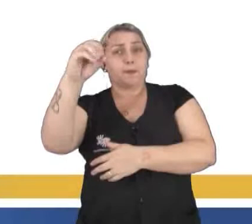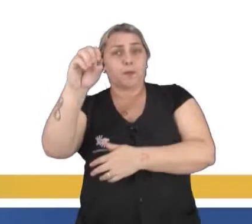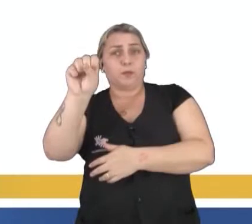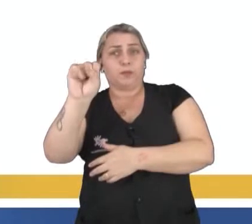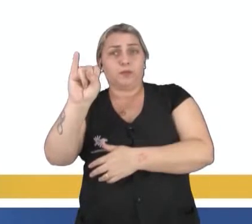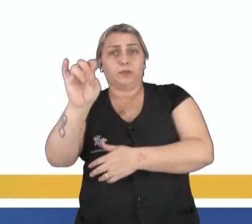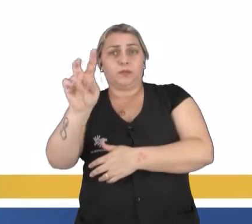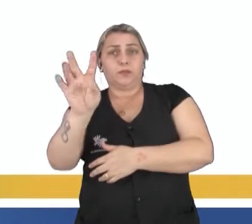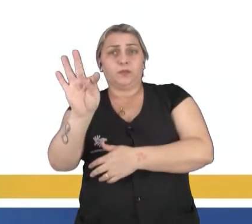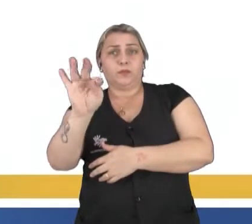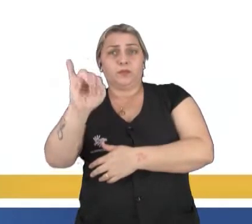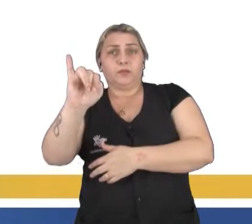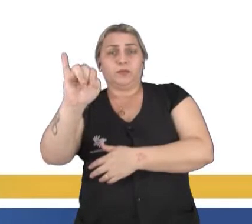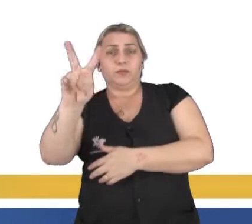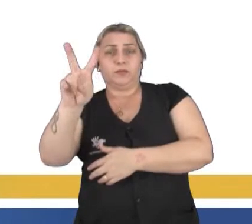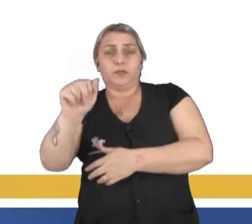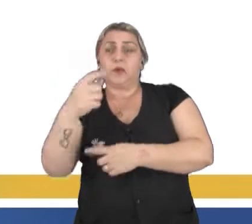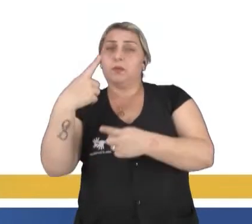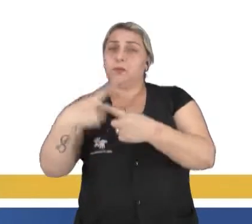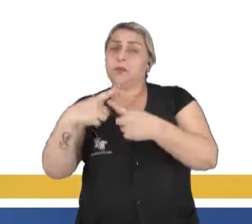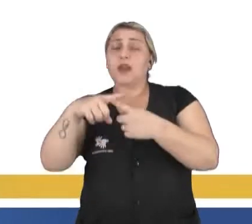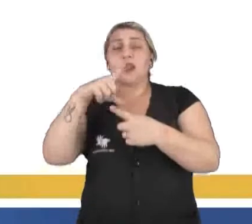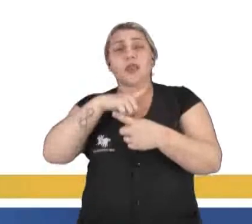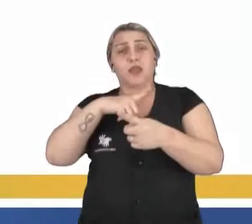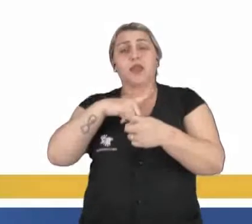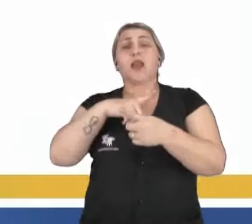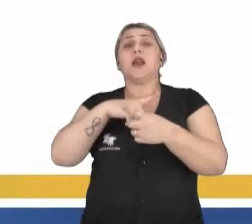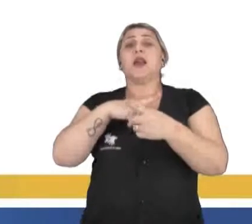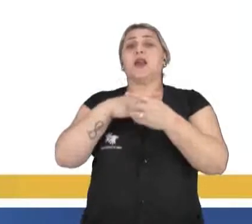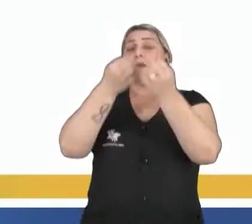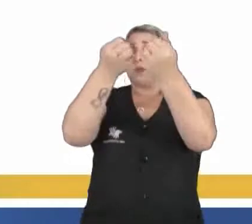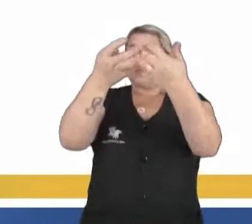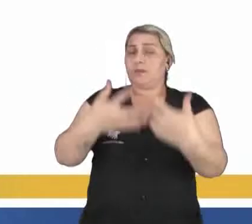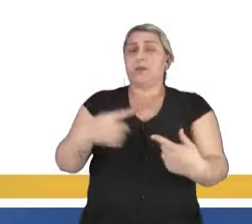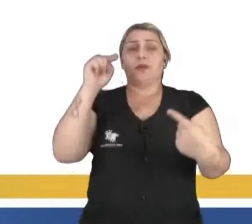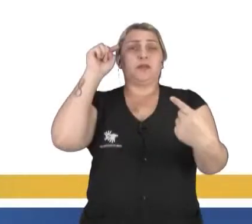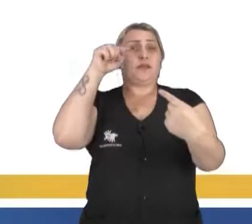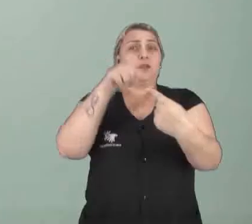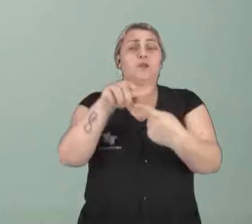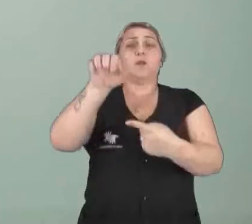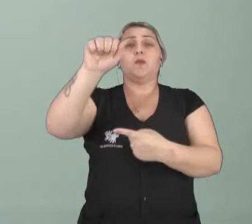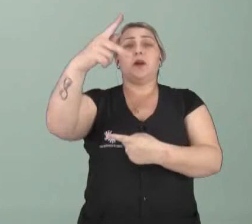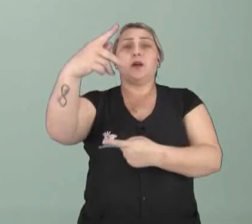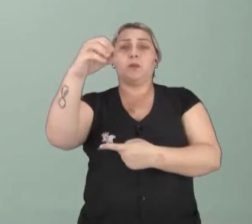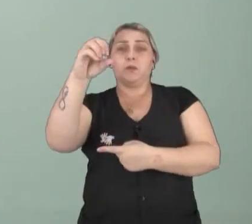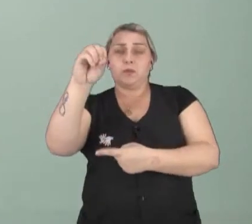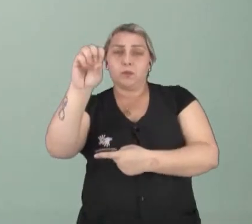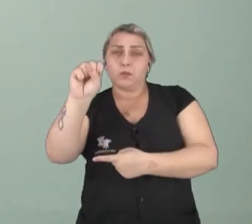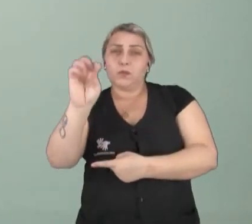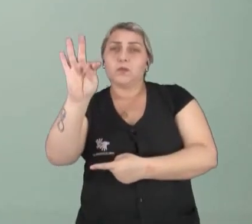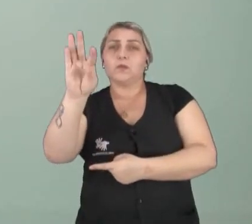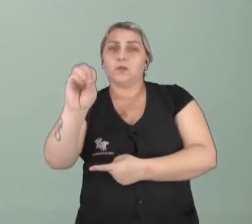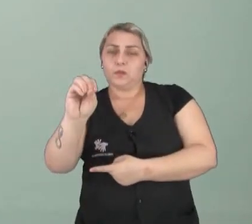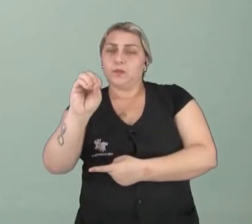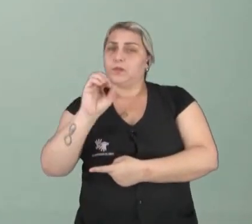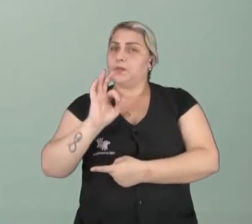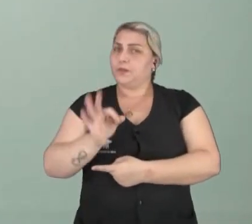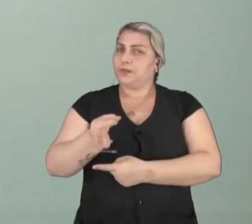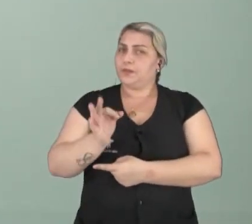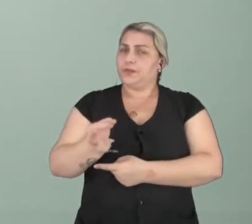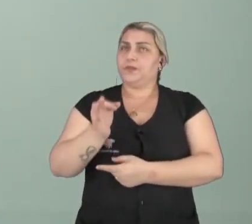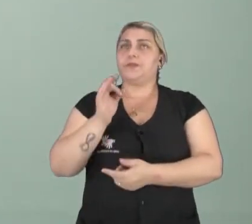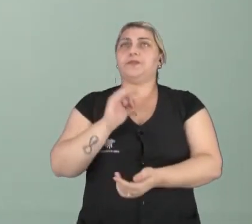quê? Porque tem ali uma função explicativa, né? O aposto, ele tem essa função, tá?